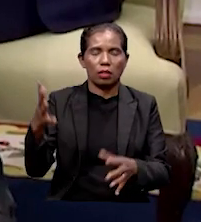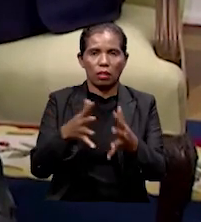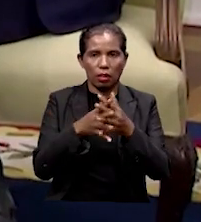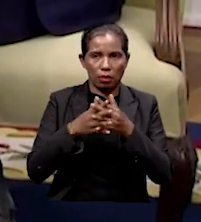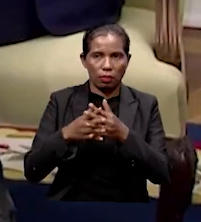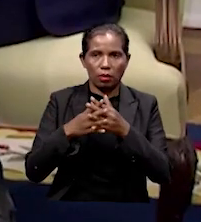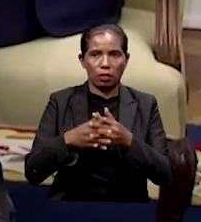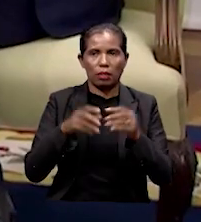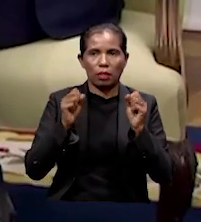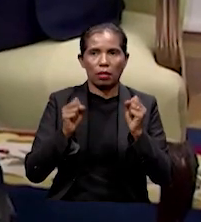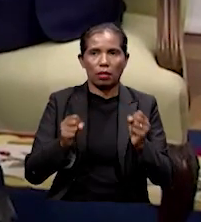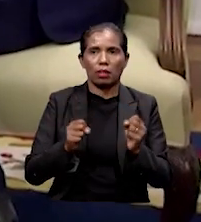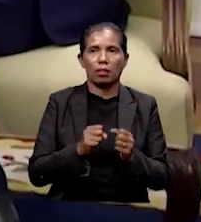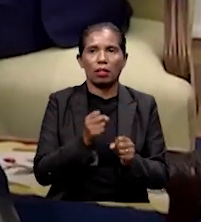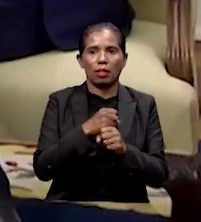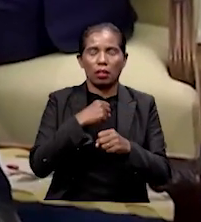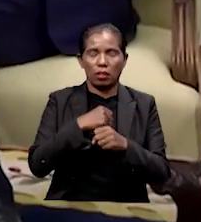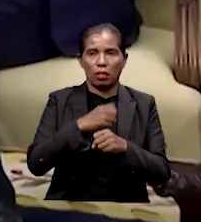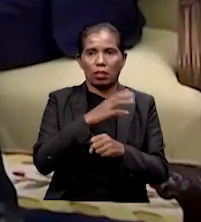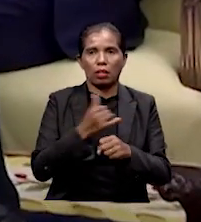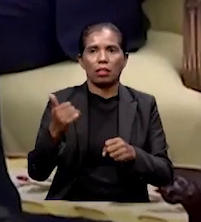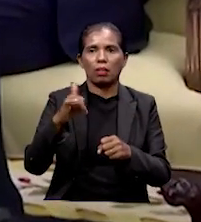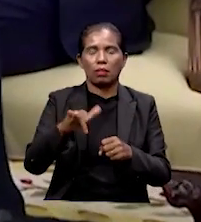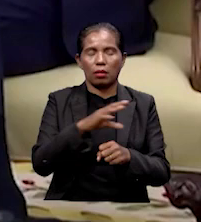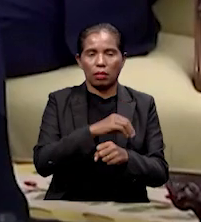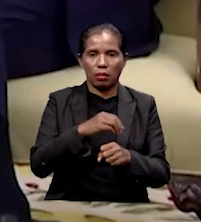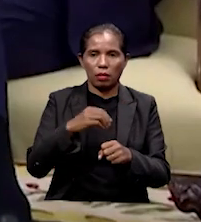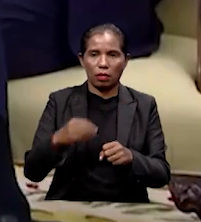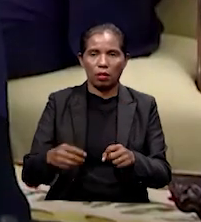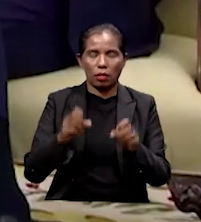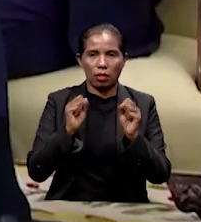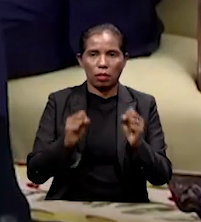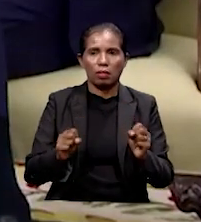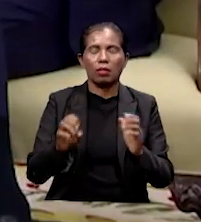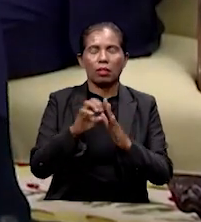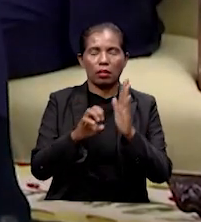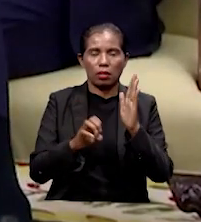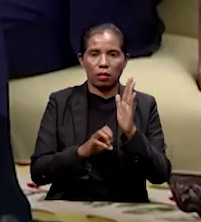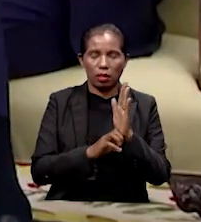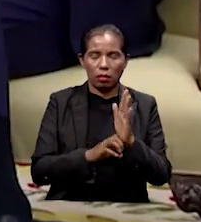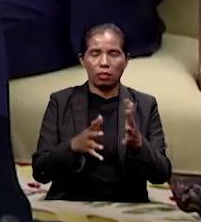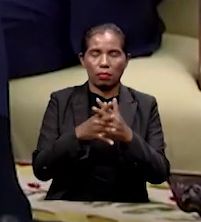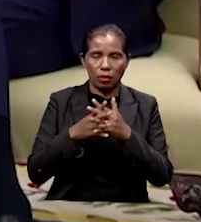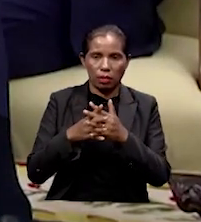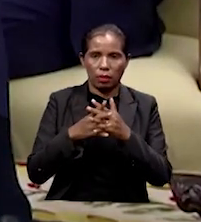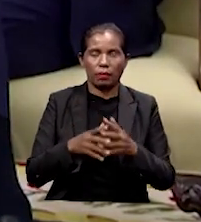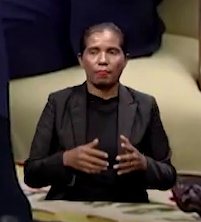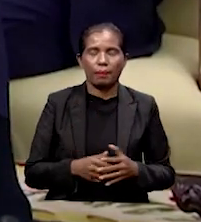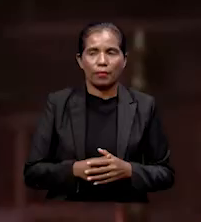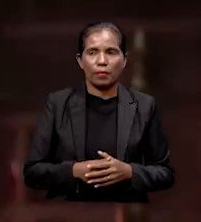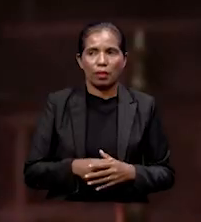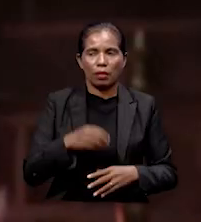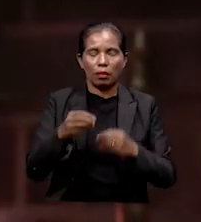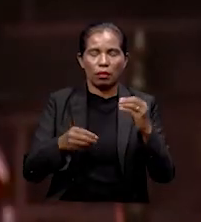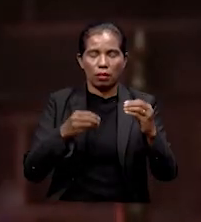América, nebe baibain halo aliado sira falha, atu compete ho Estados Unidos América. Hafen rona notícia quando ba